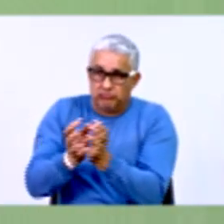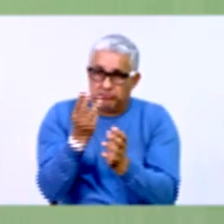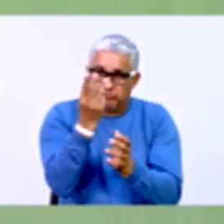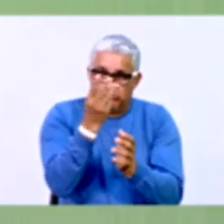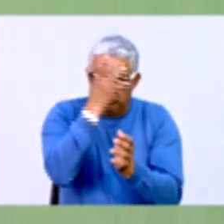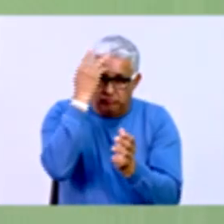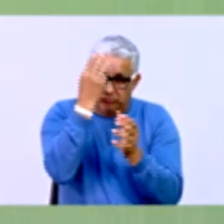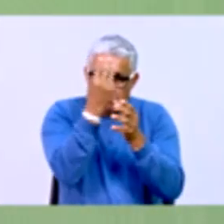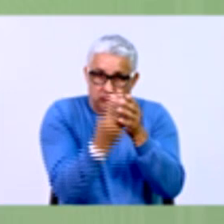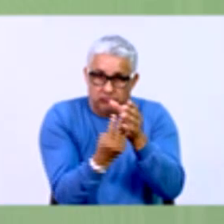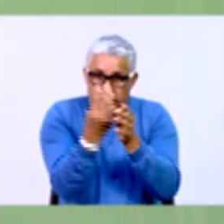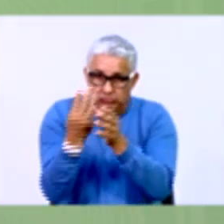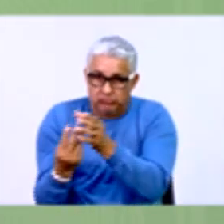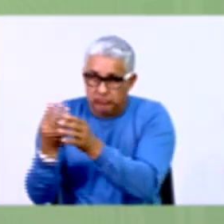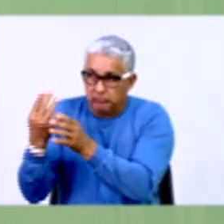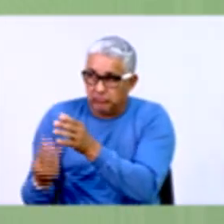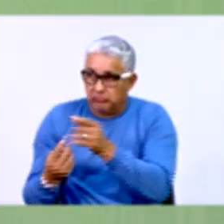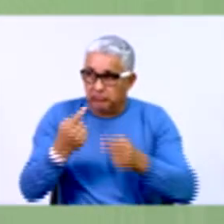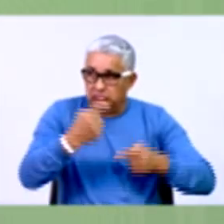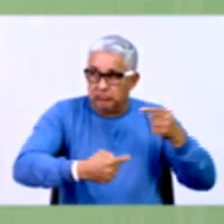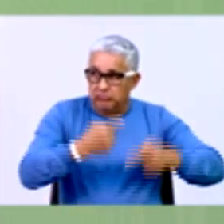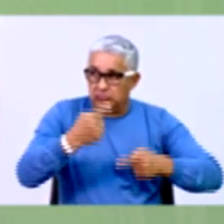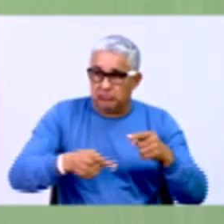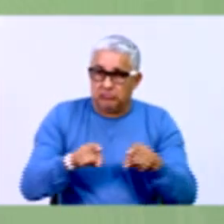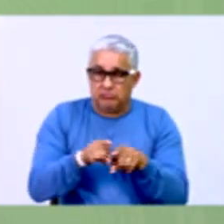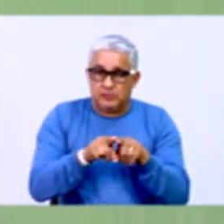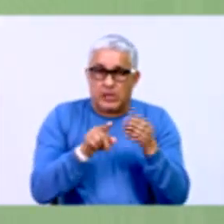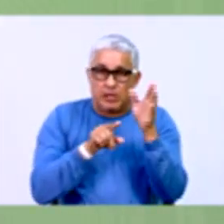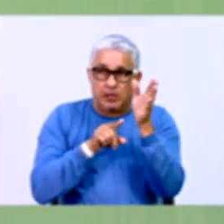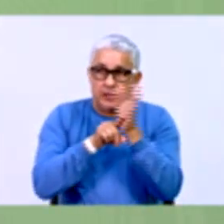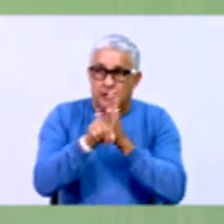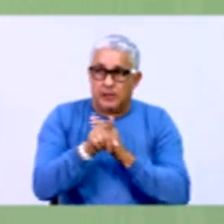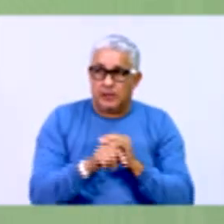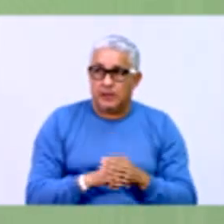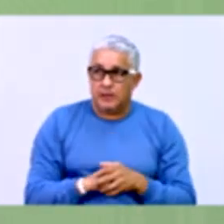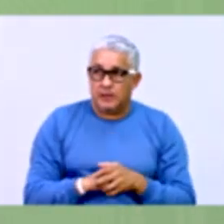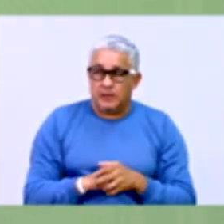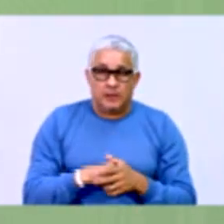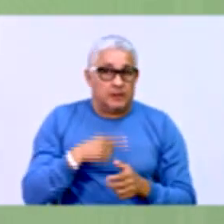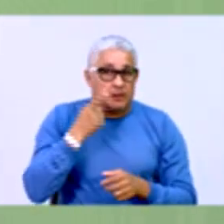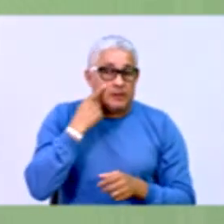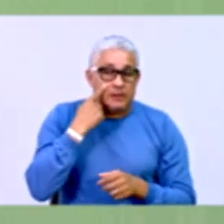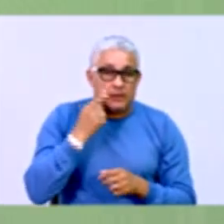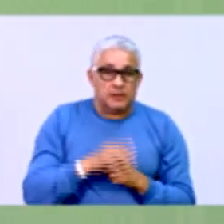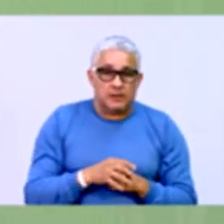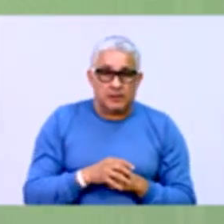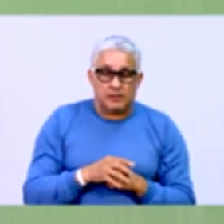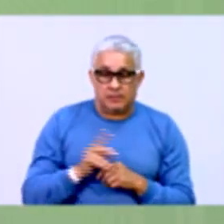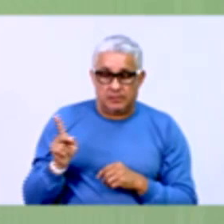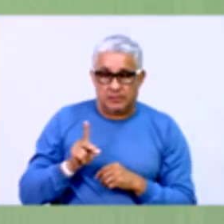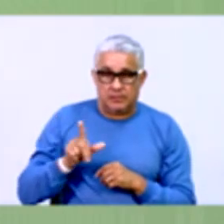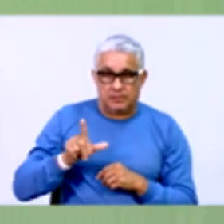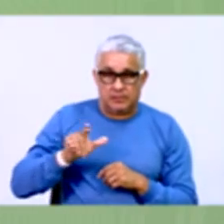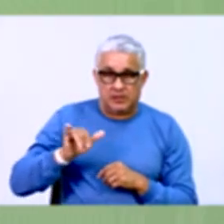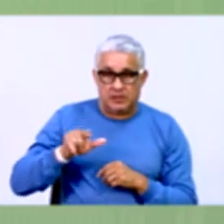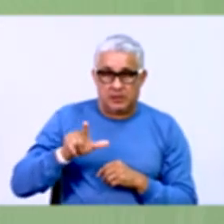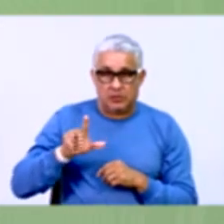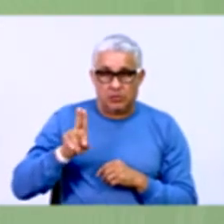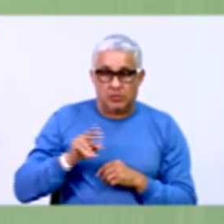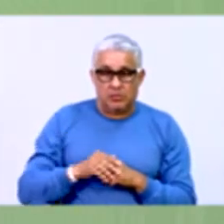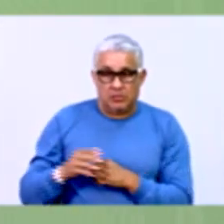componentes, enfim, para que se possa discutir. E a questão, vamos ler as questões e vamos ver, pedir o professor Liliode para nos ajudar ali,